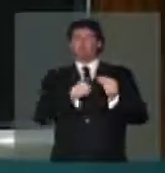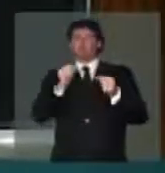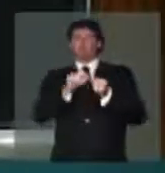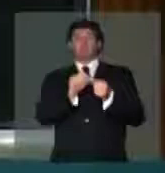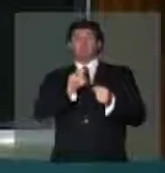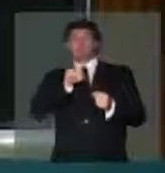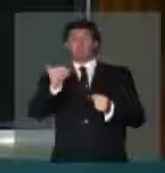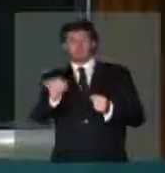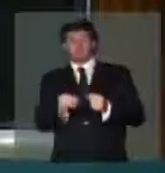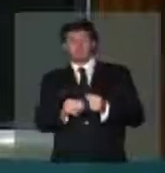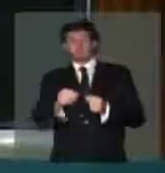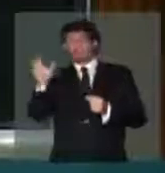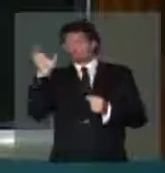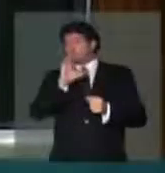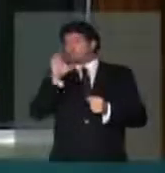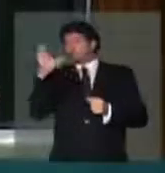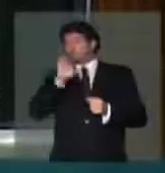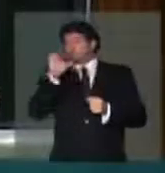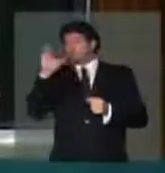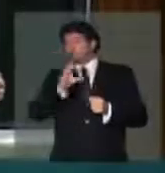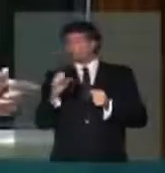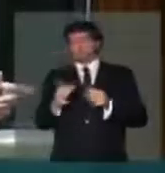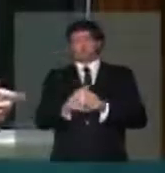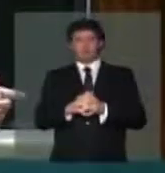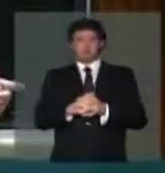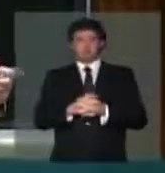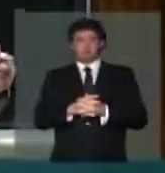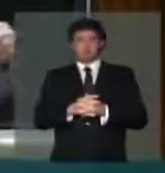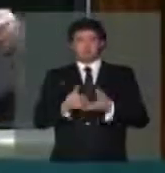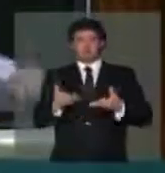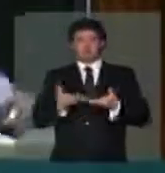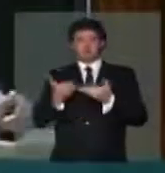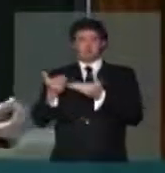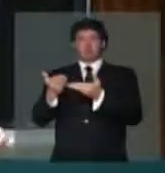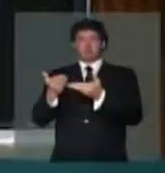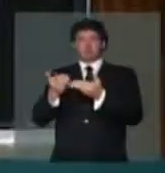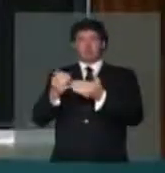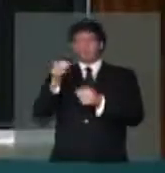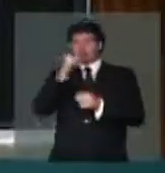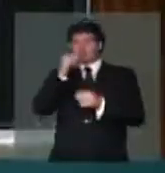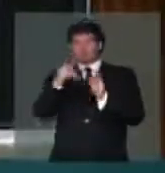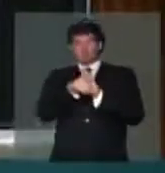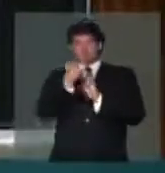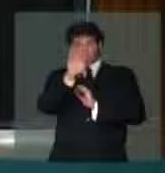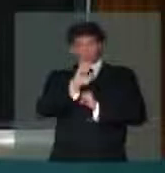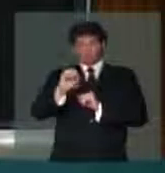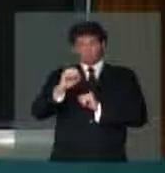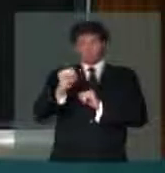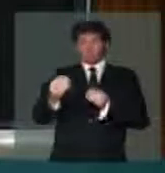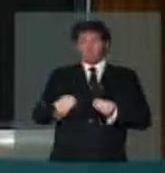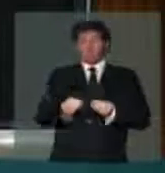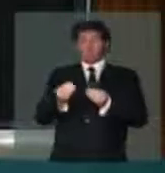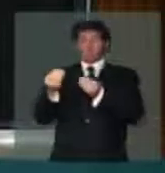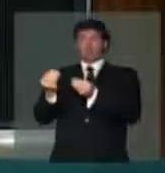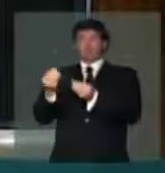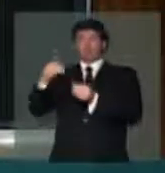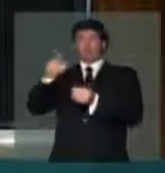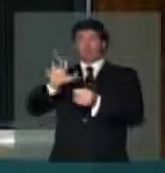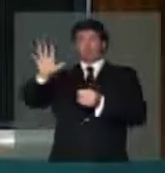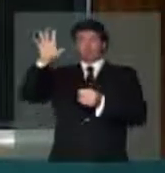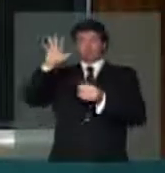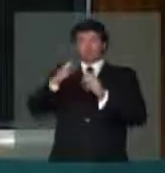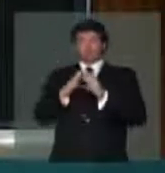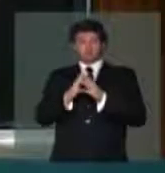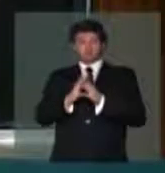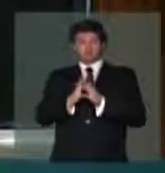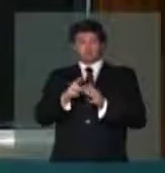fazer urgentemente para levar essa água do Tocantins para o Nordeste,